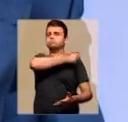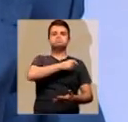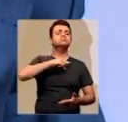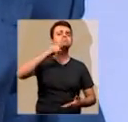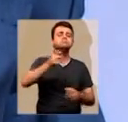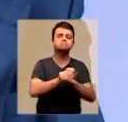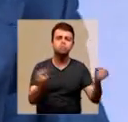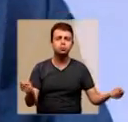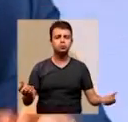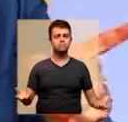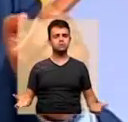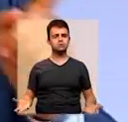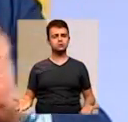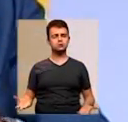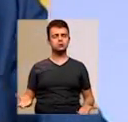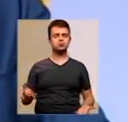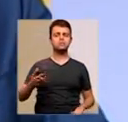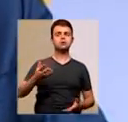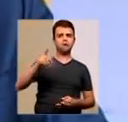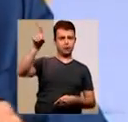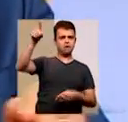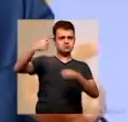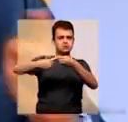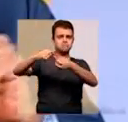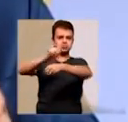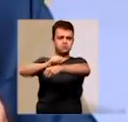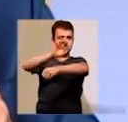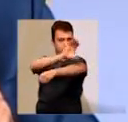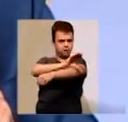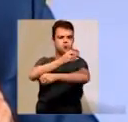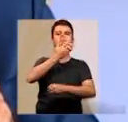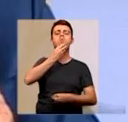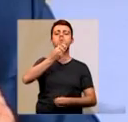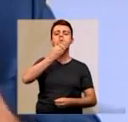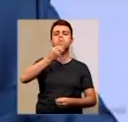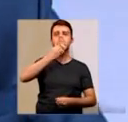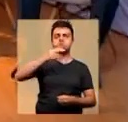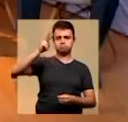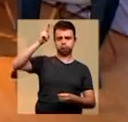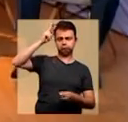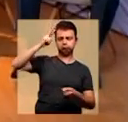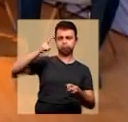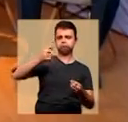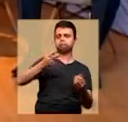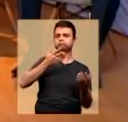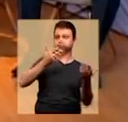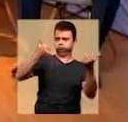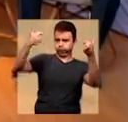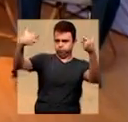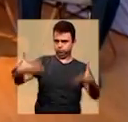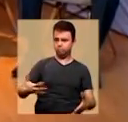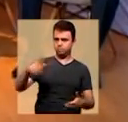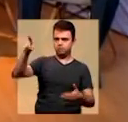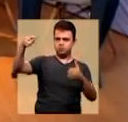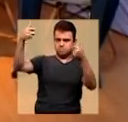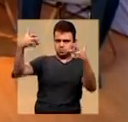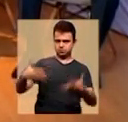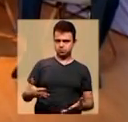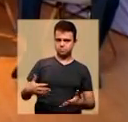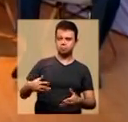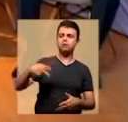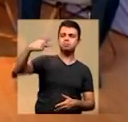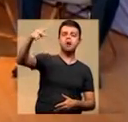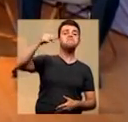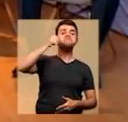defender. Aqui teve um rapaz, o senhor Carlos, que deu um depoimento. Esse caso também eu atuei nesse caso. Eu fui promotor